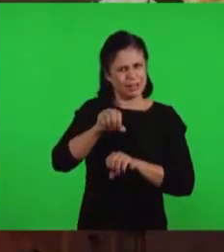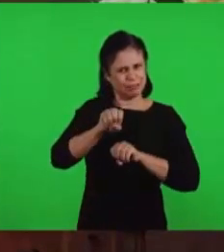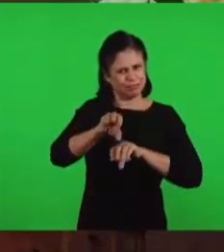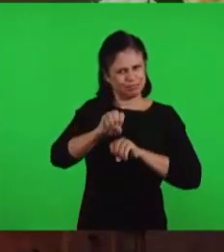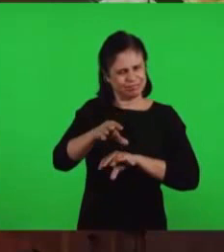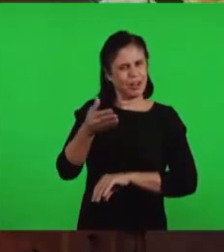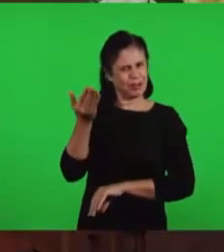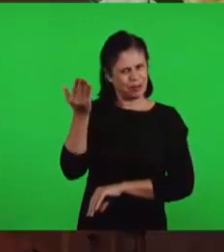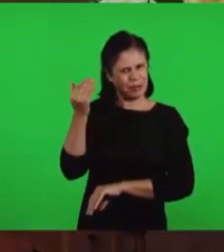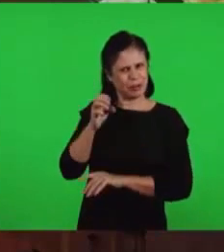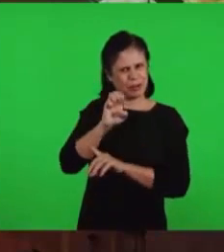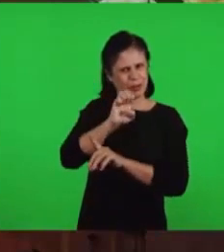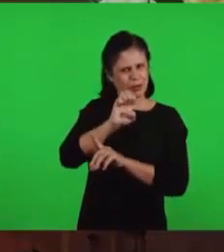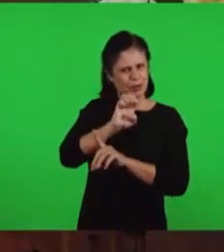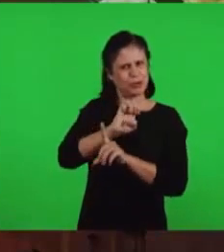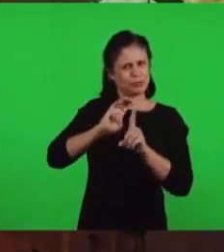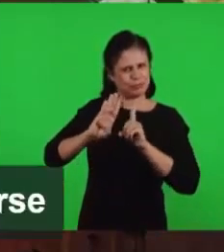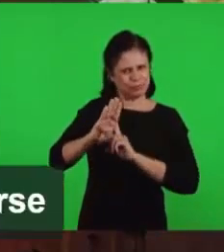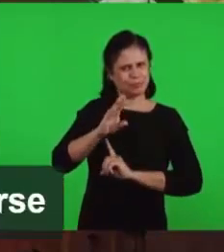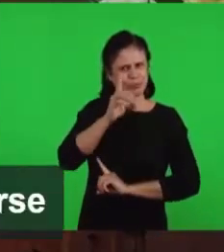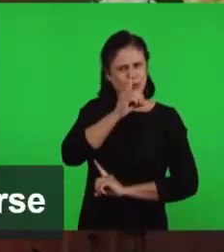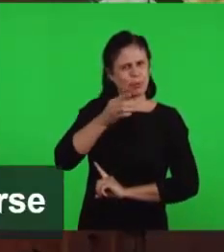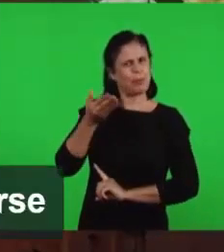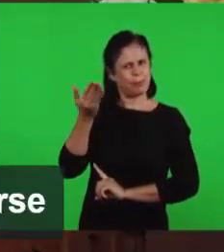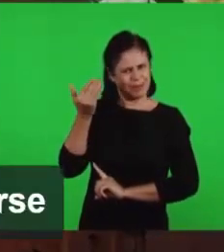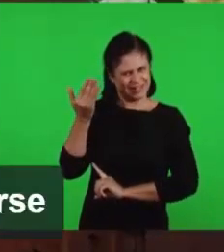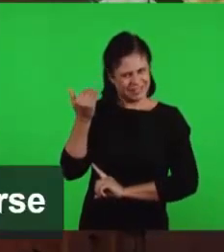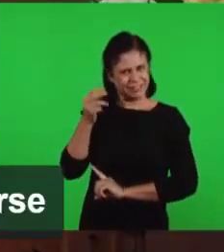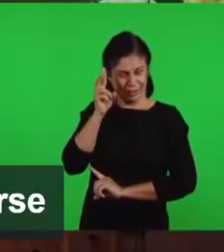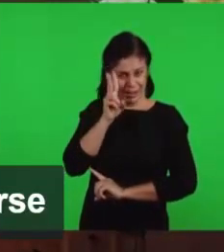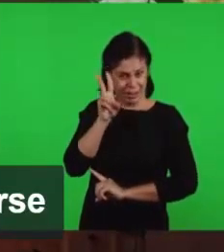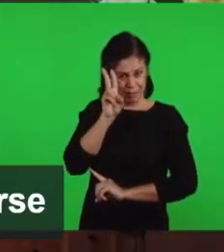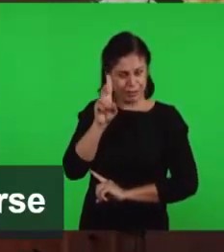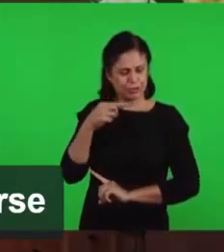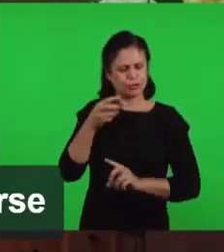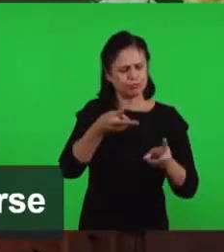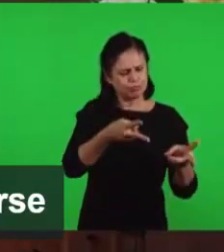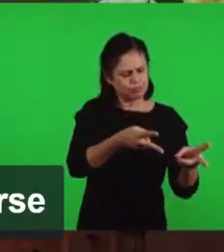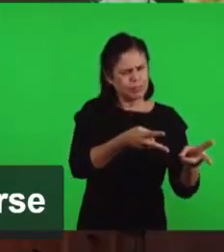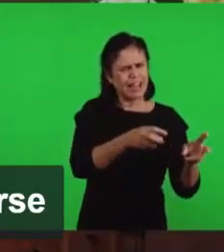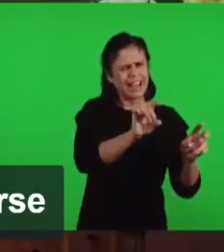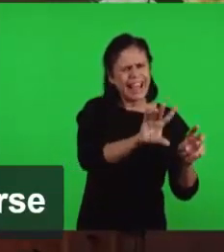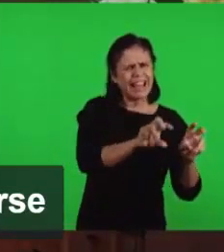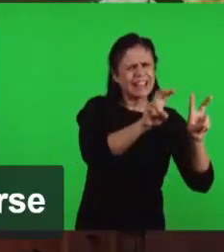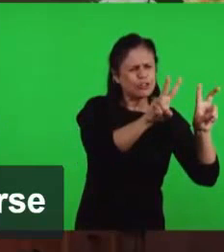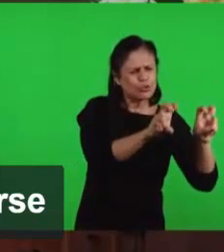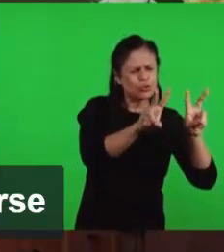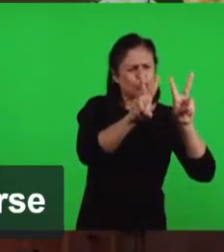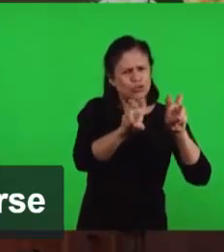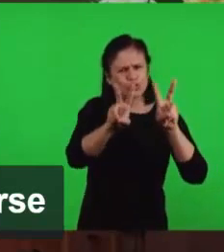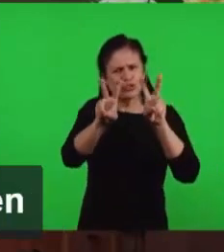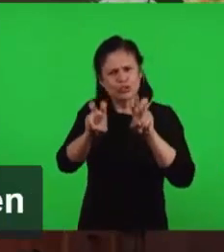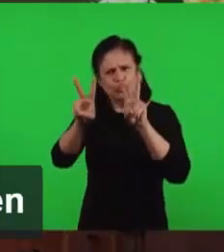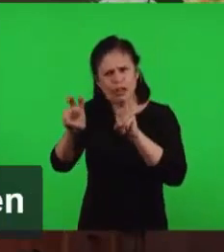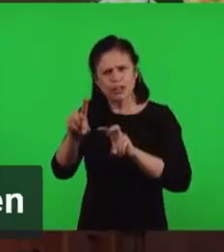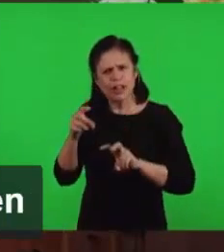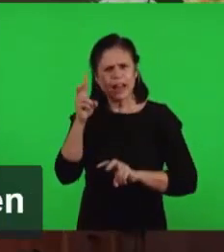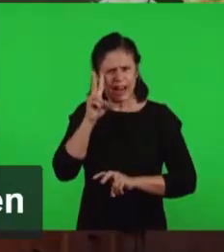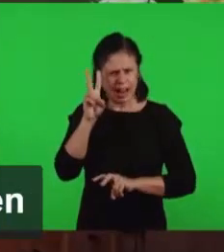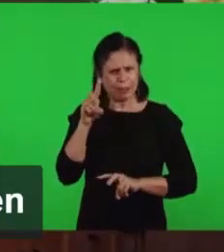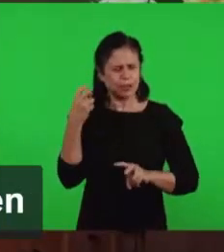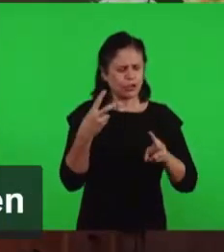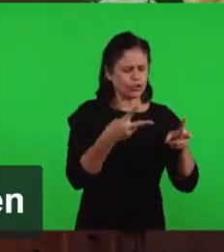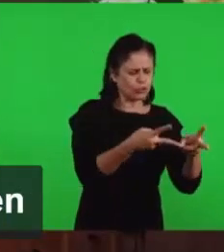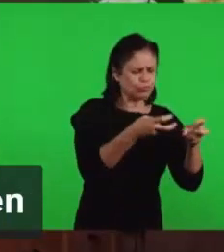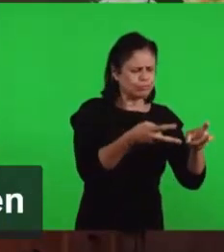nós então ali chegamos a uma identificação de cada assunto em cada Versículo conforme